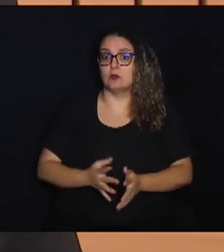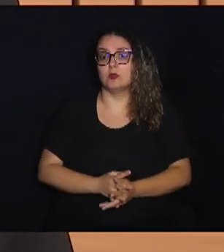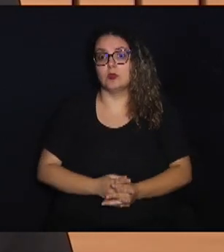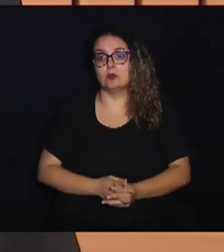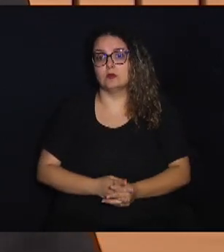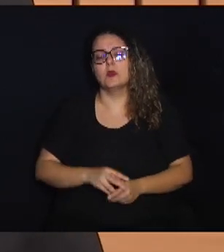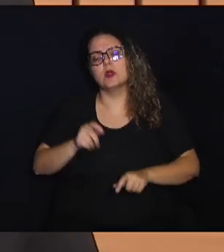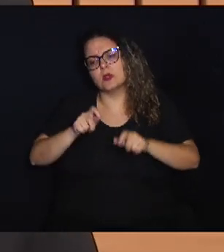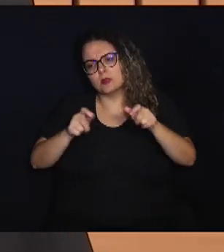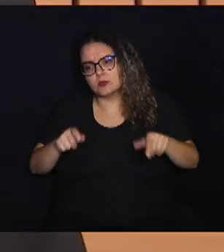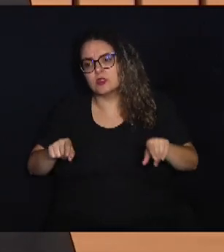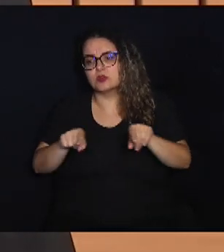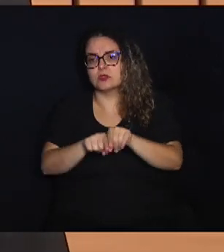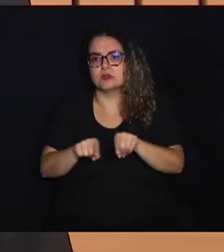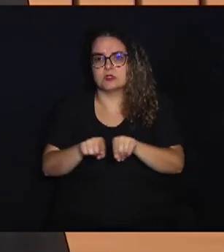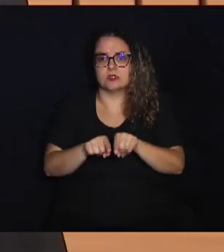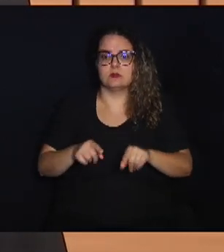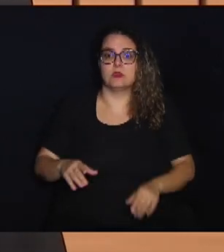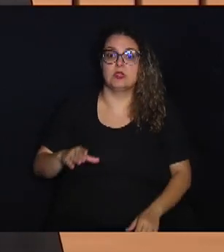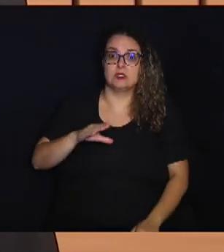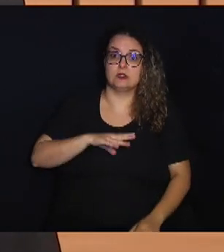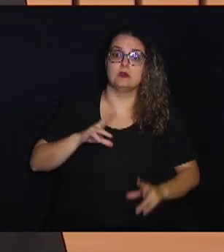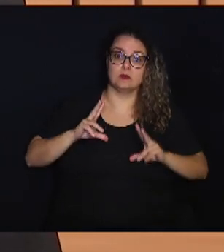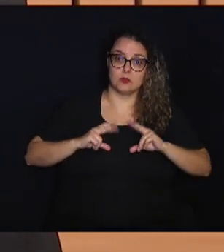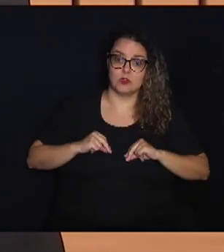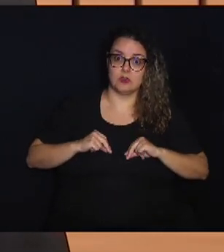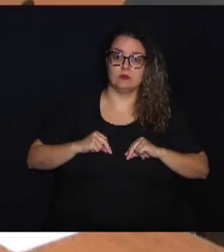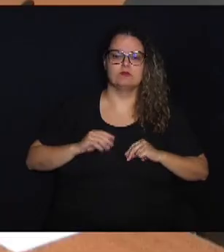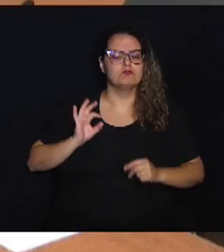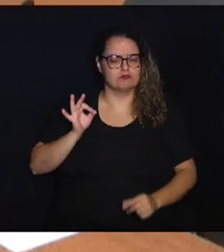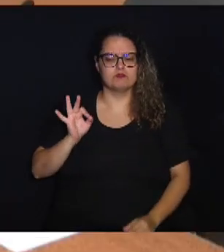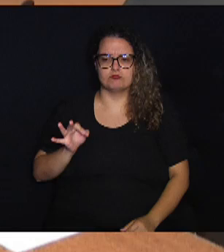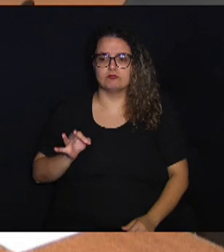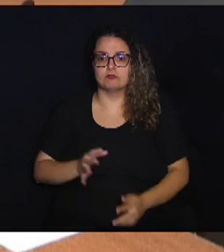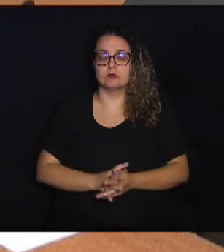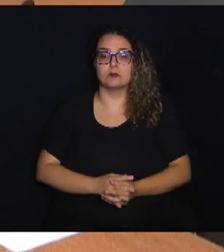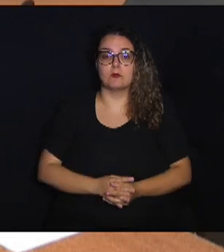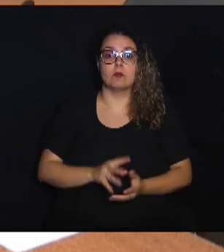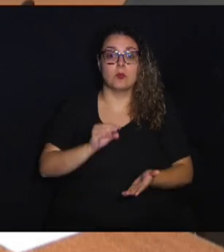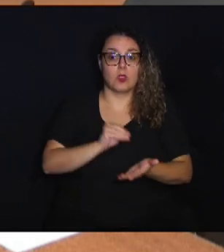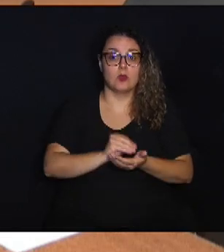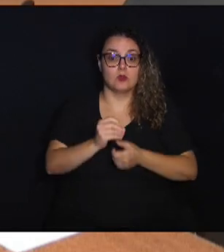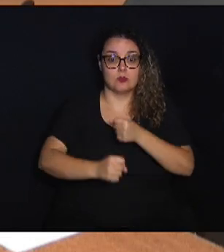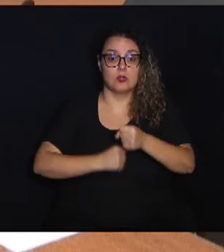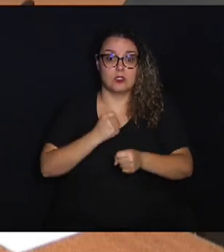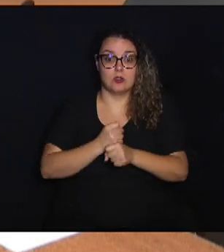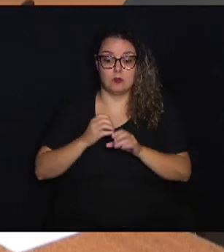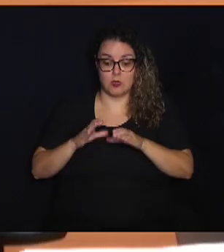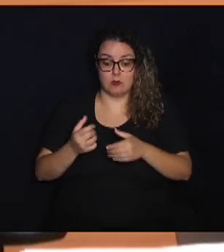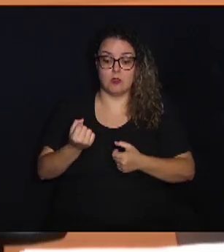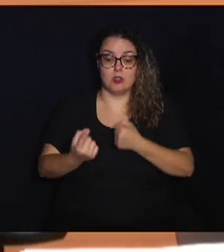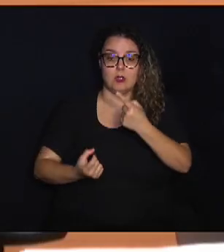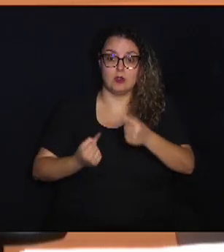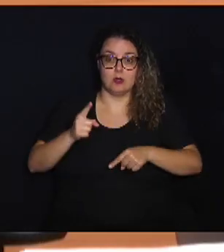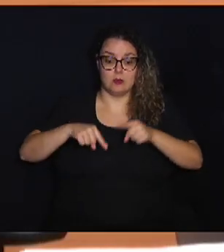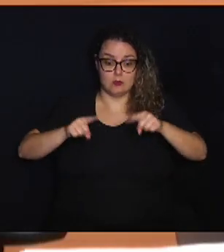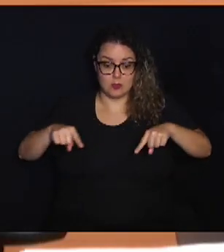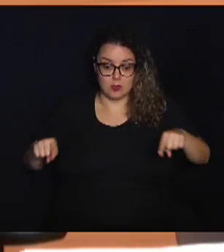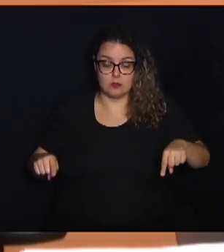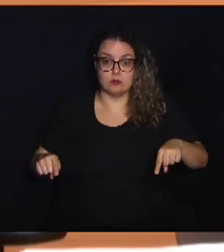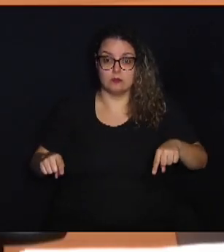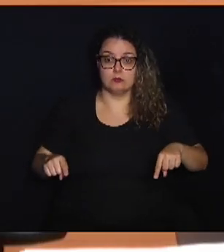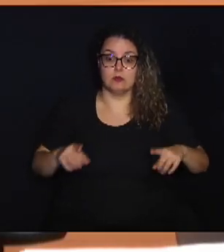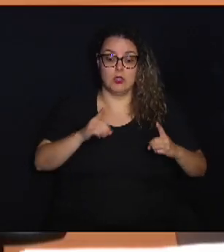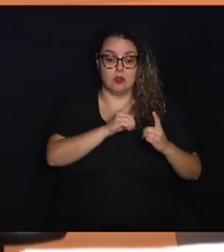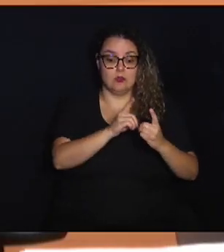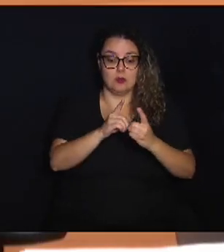aquelas pessoas também da cidade que merecem, sem sombra de dúvida. No último ano, a comissão teve algumas alterações para